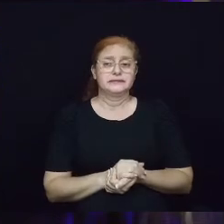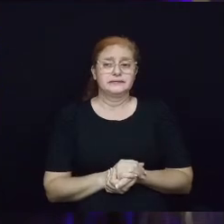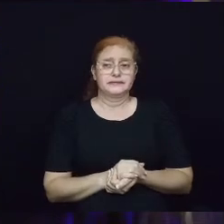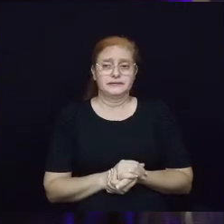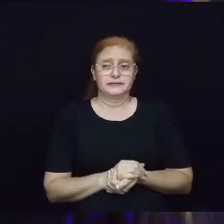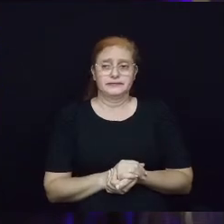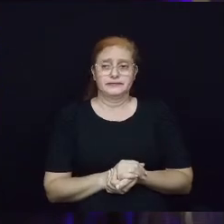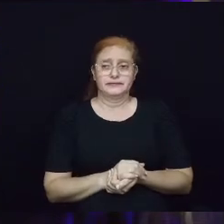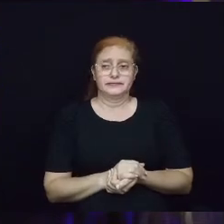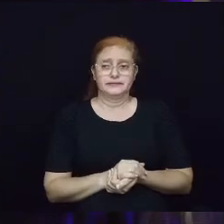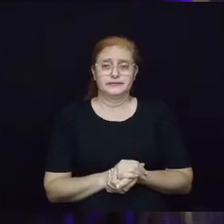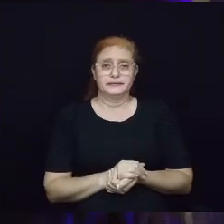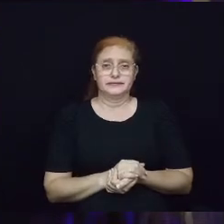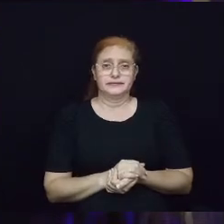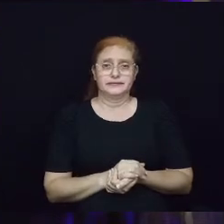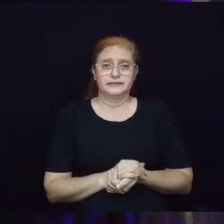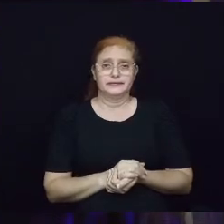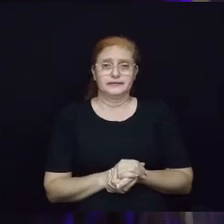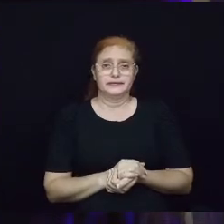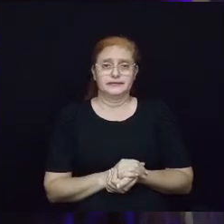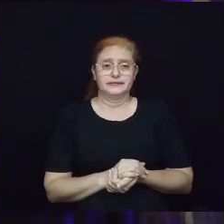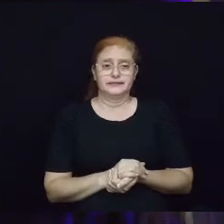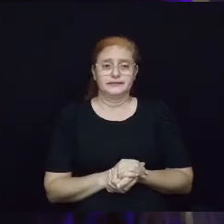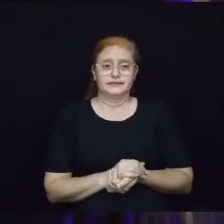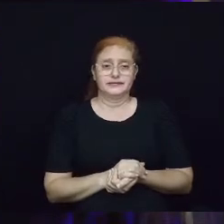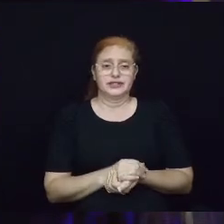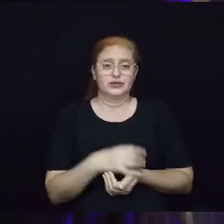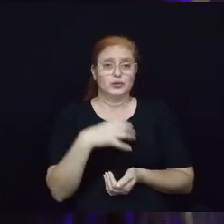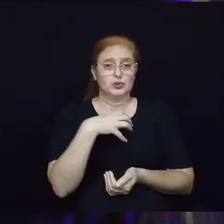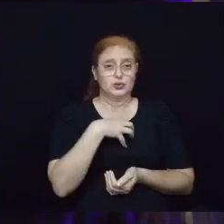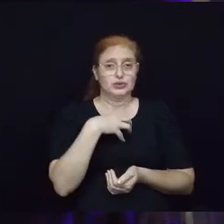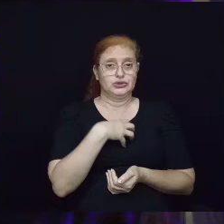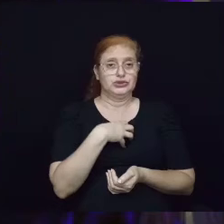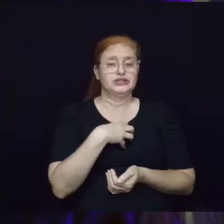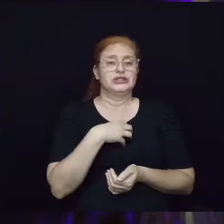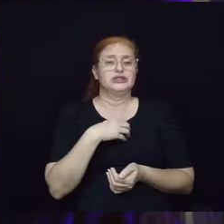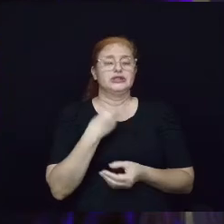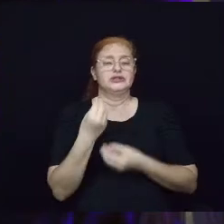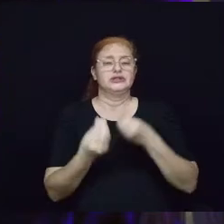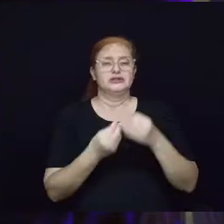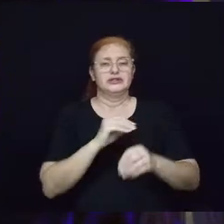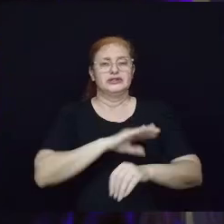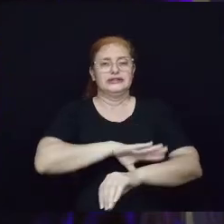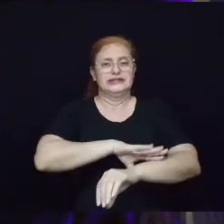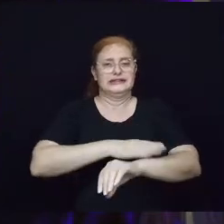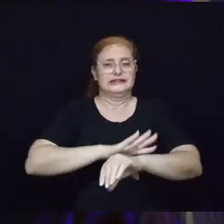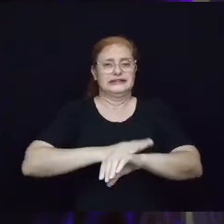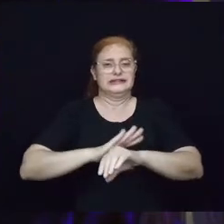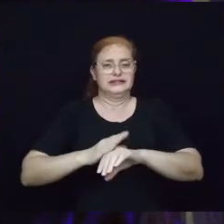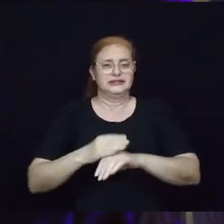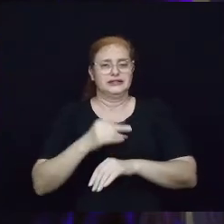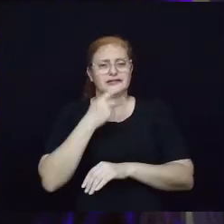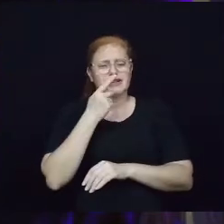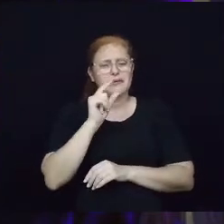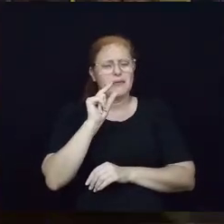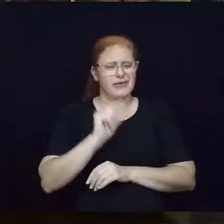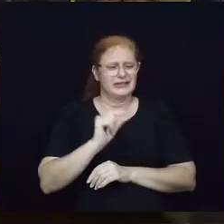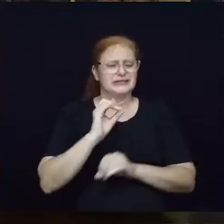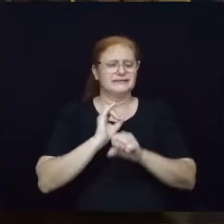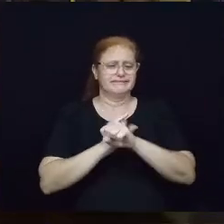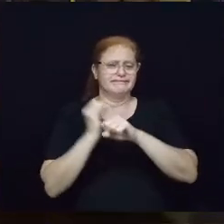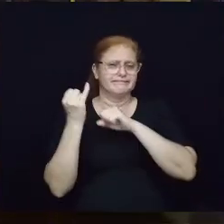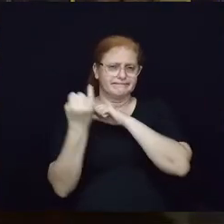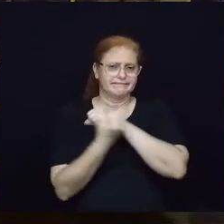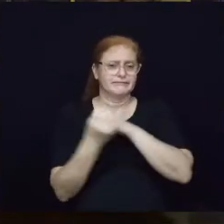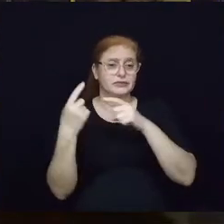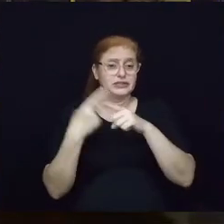peça. O algoritmo do arquipélago, bom, é um relevo. Vamos falar um pouquinho do arquipélago, porque é